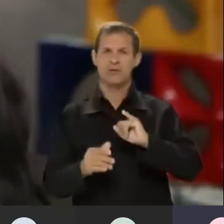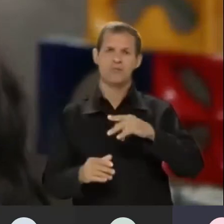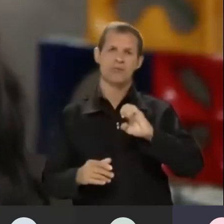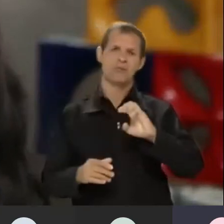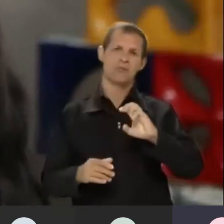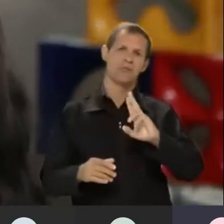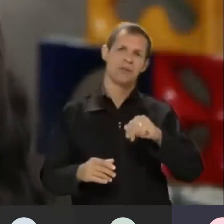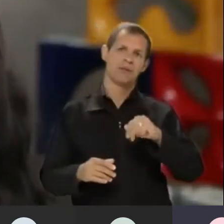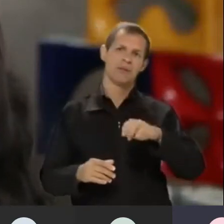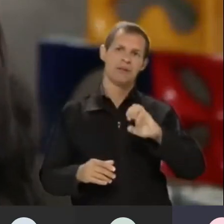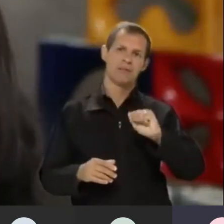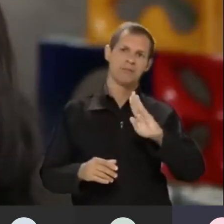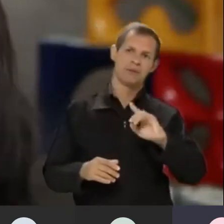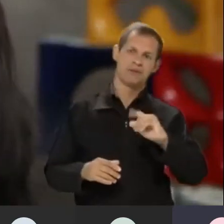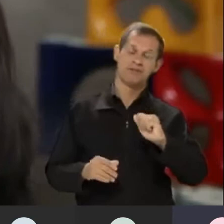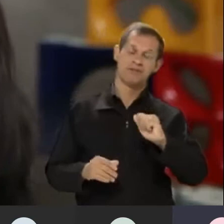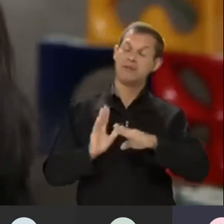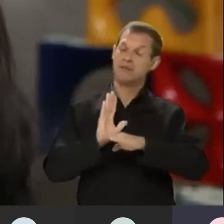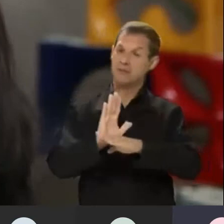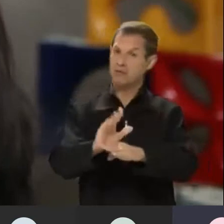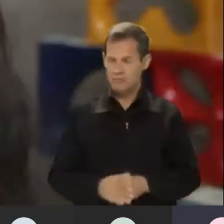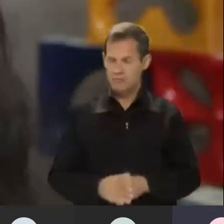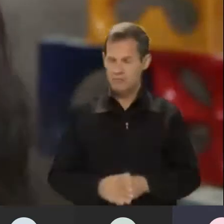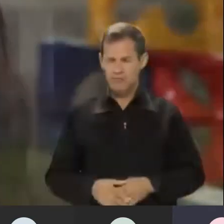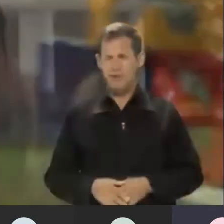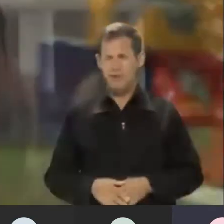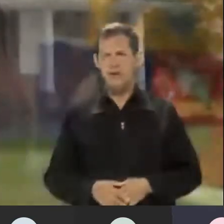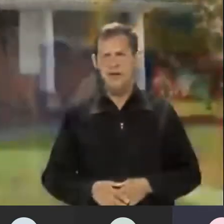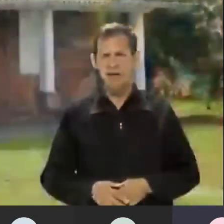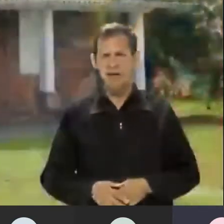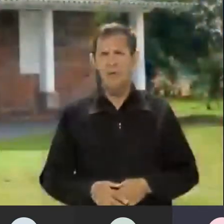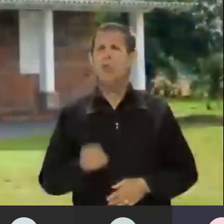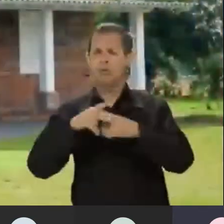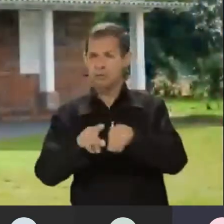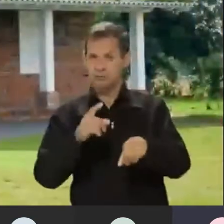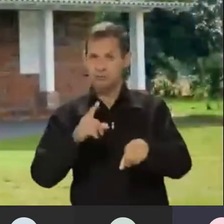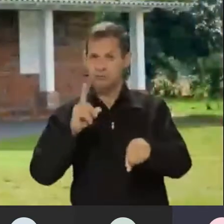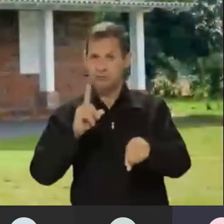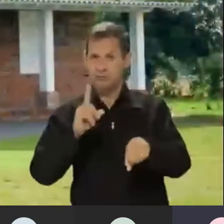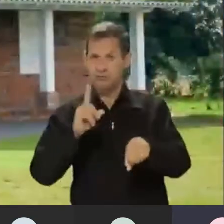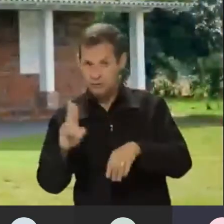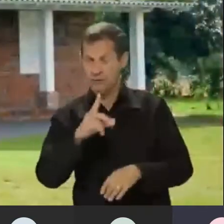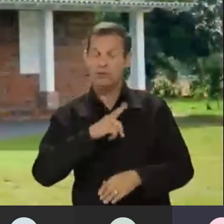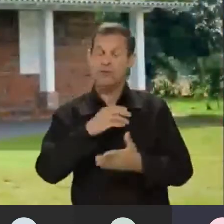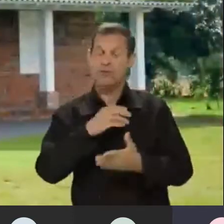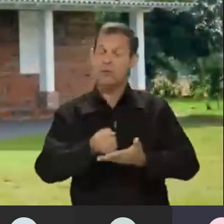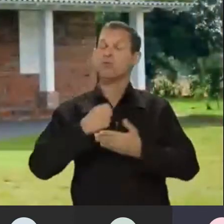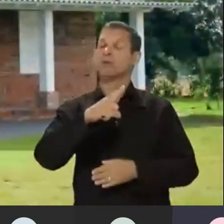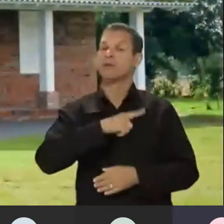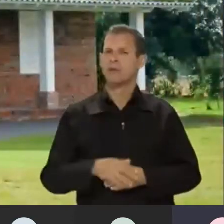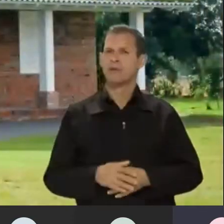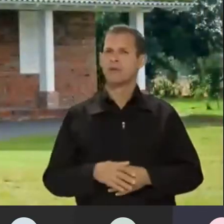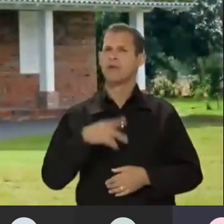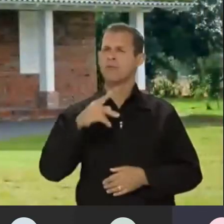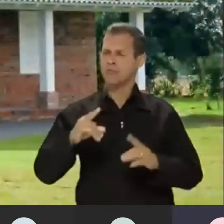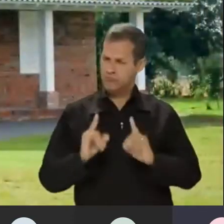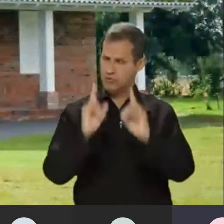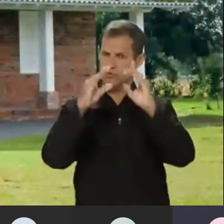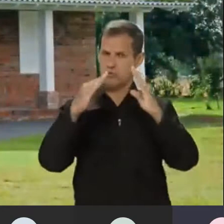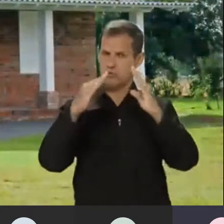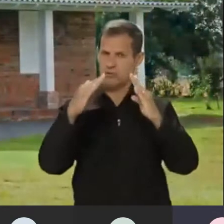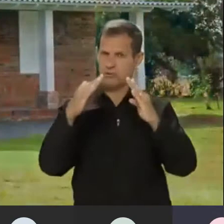impermeabilizadas, mas ele compensa pela manutenção e pela durabilidade e pelos benefícios que ele traz para a